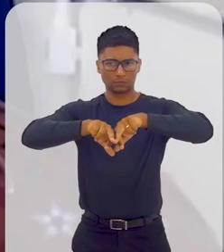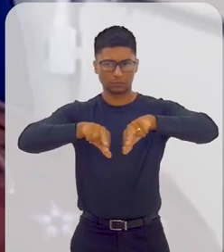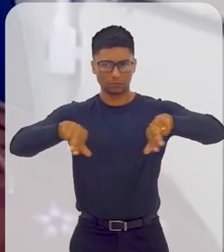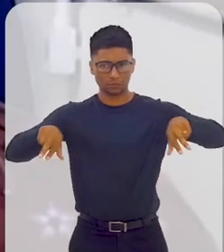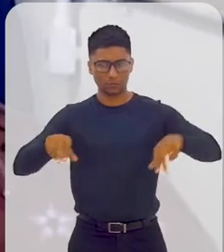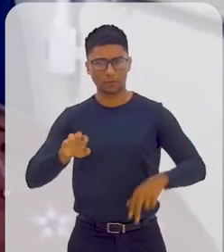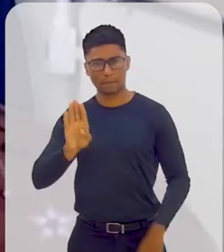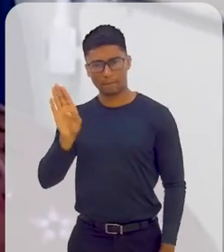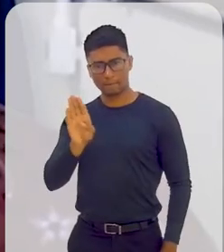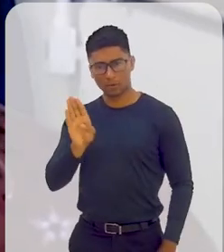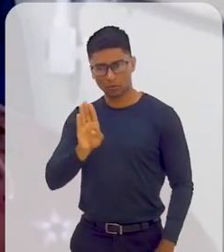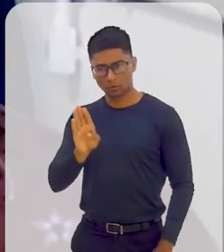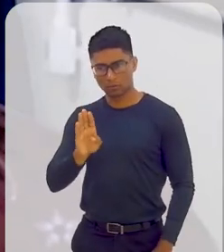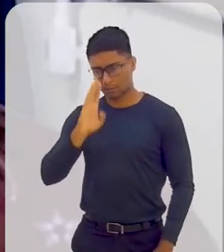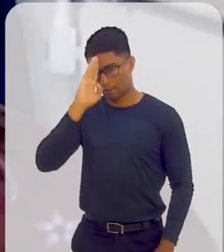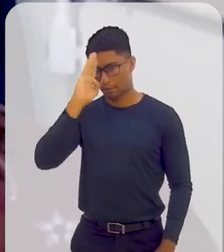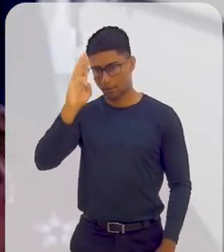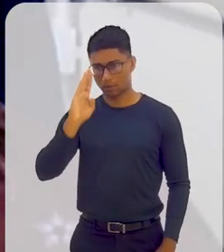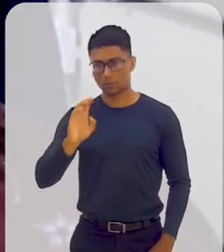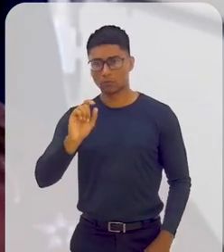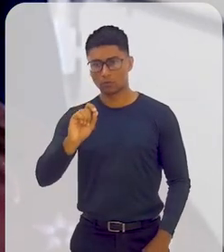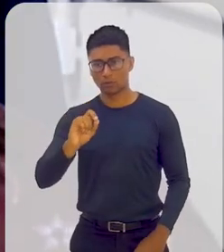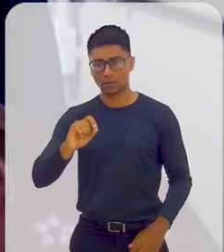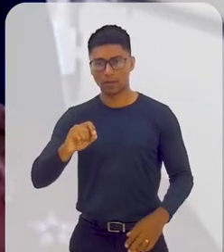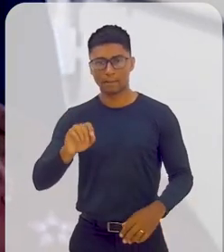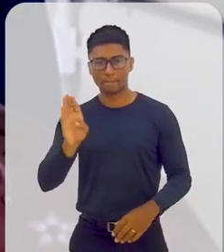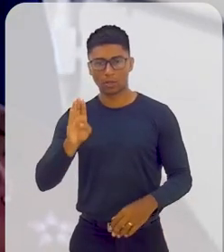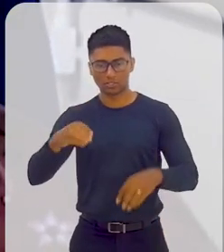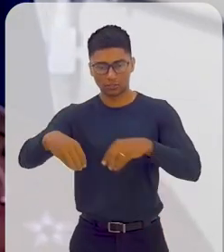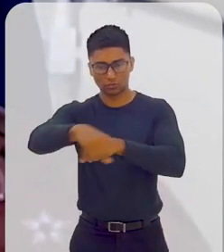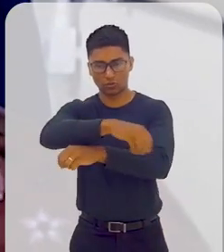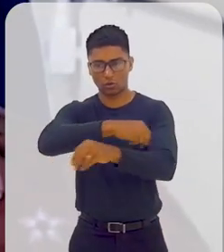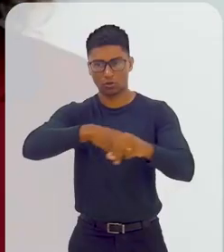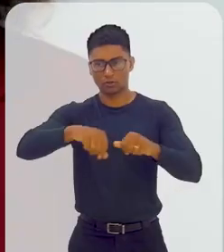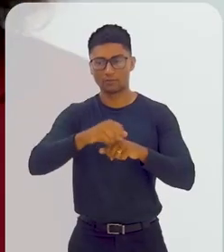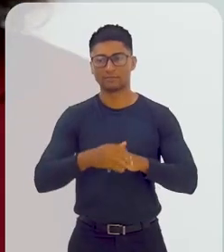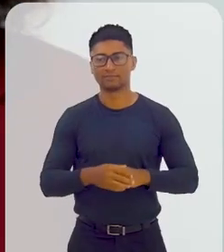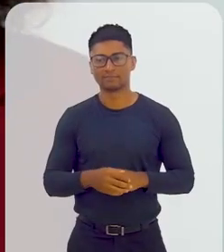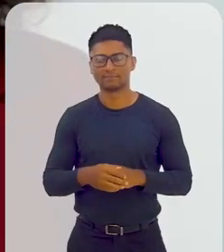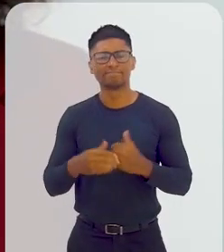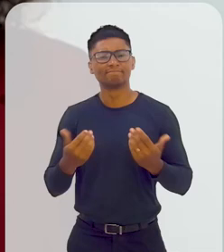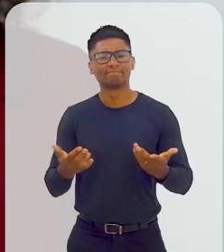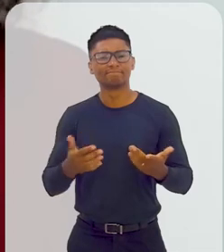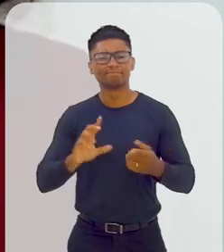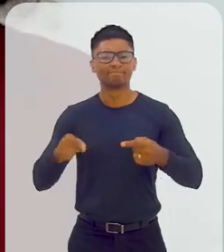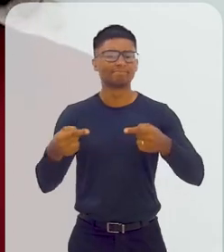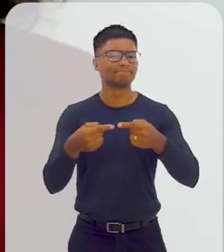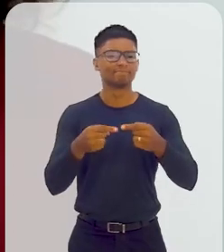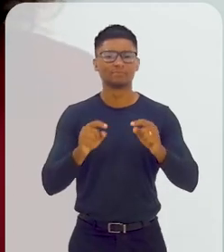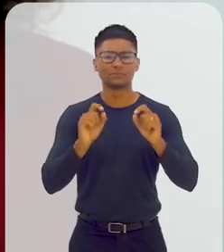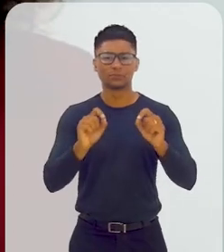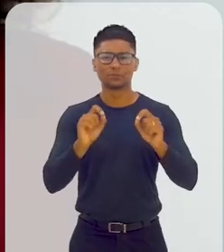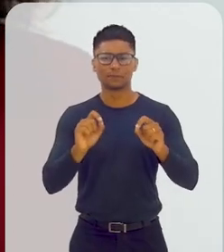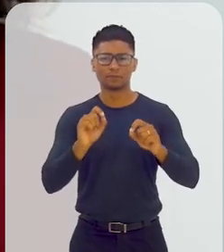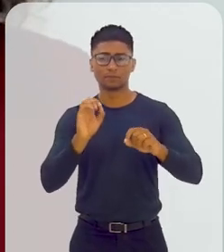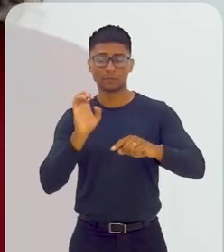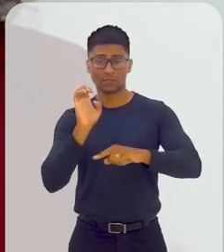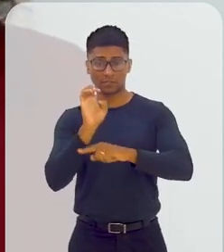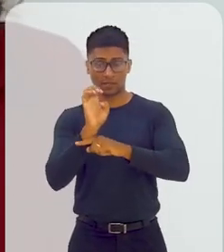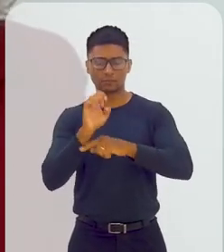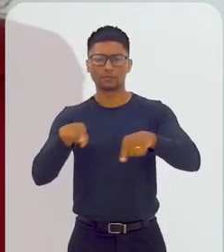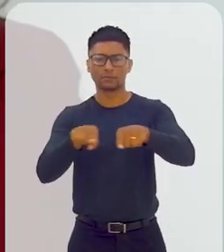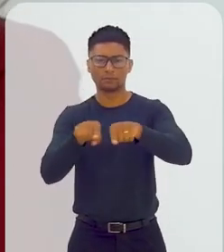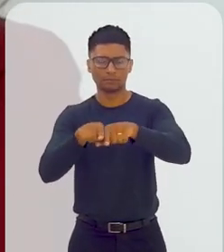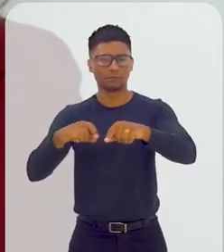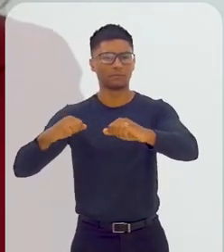agrobiológicos, especialmente os vinculados à microbiologia do solo. Embrapa, a agrobiologia se relaciona tanto com o Estado